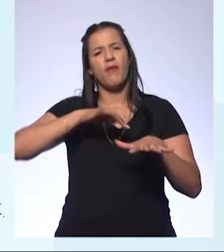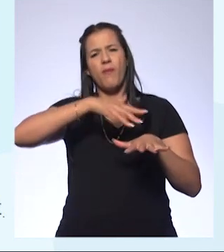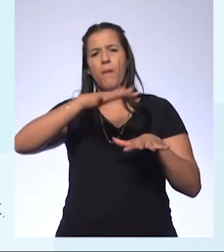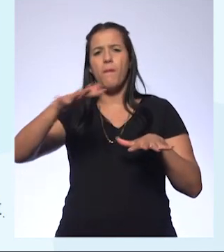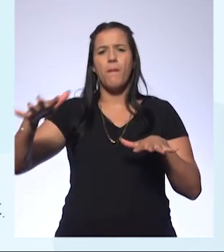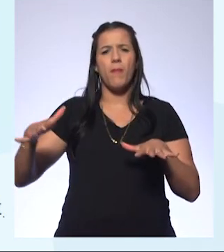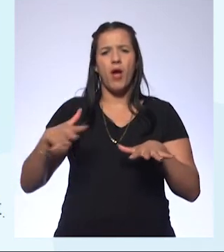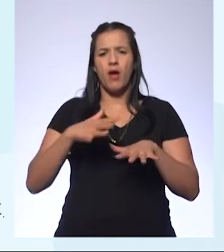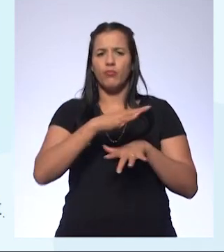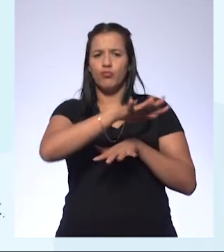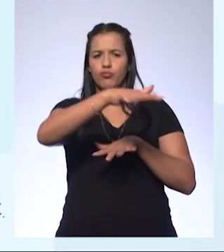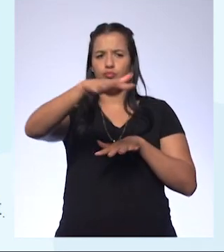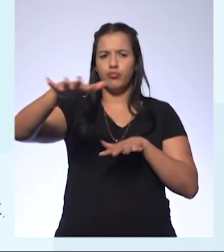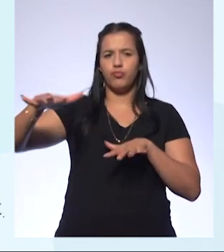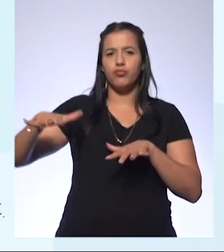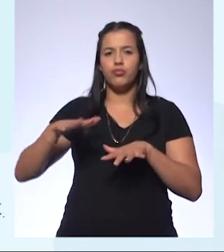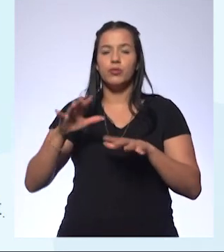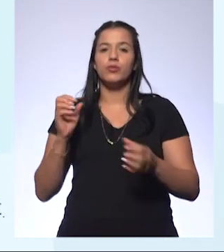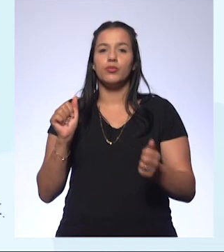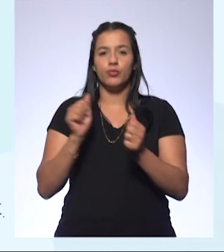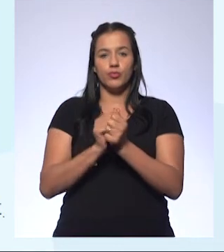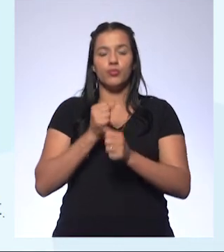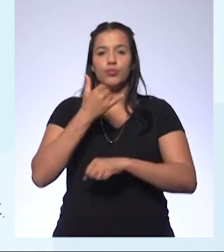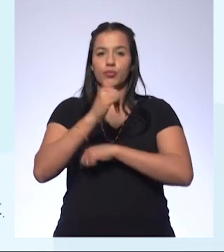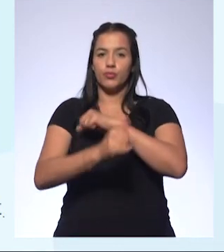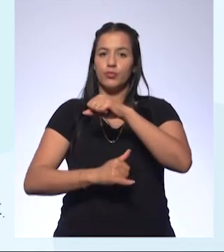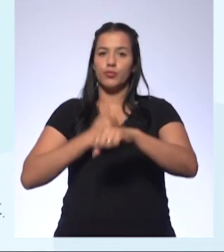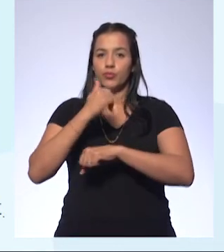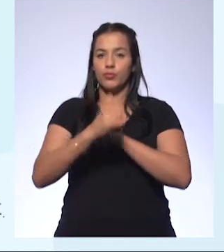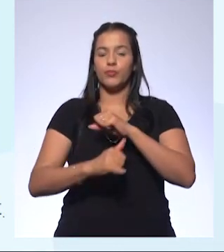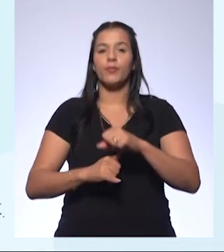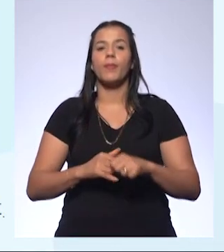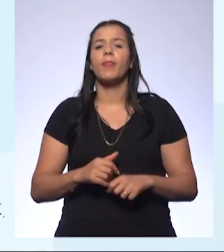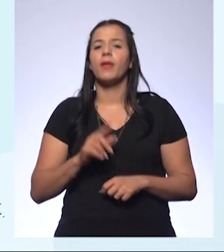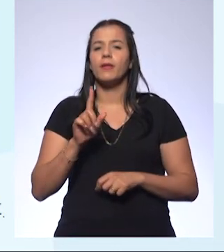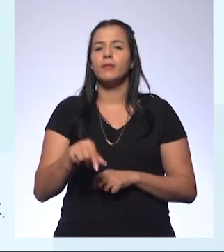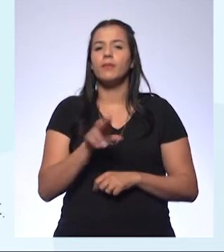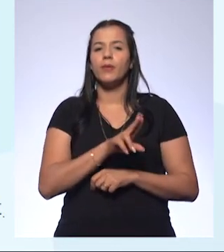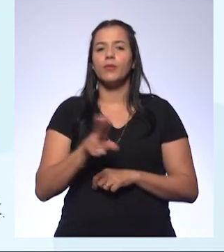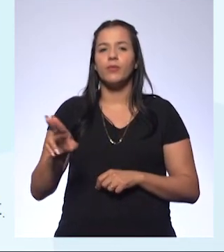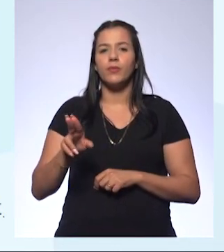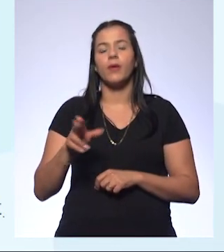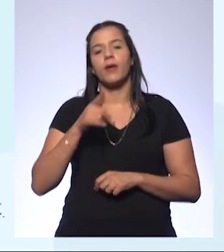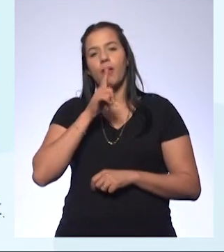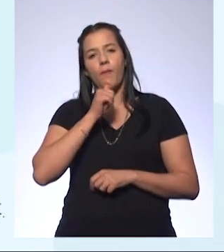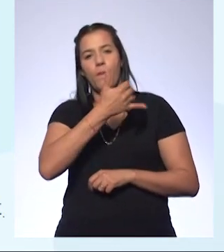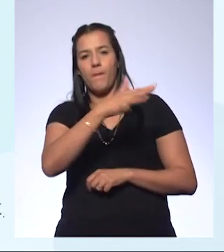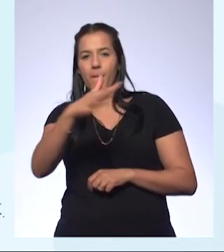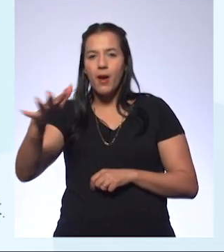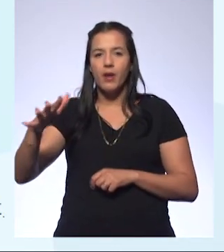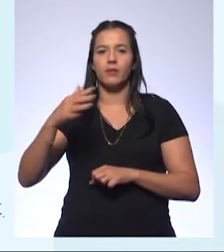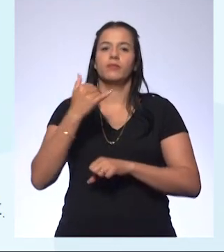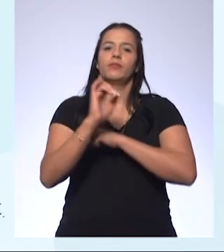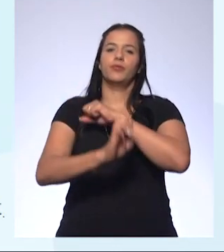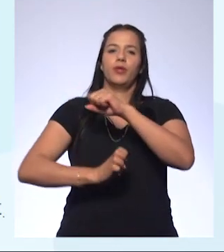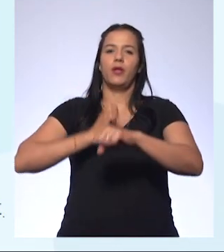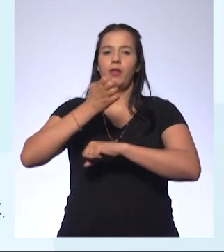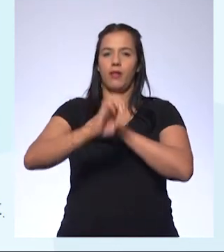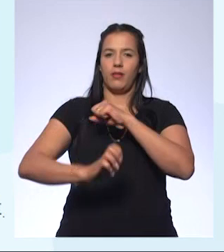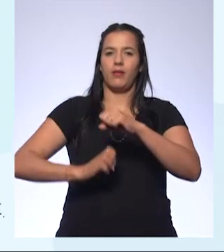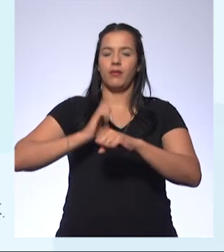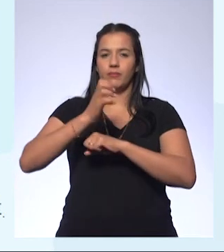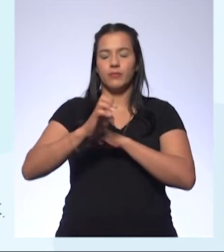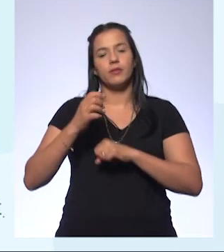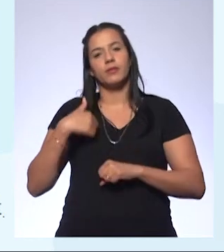elétrons estão dispersos entre os átomos. Podemos chamar como um mar de elétrons, diferente das outras ligações que a gente